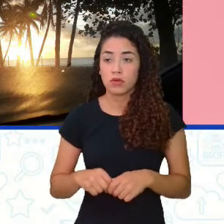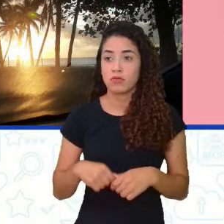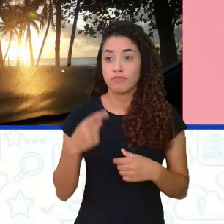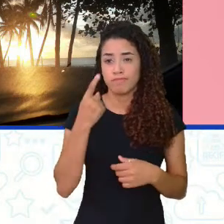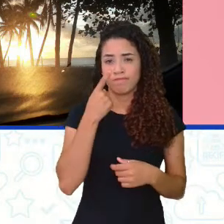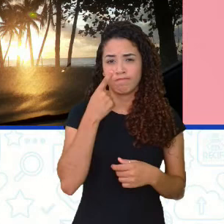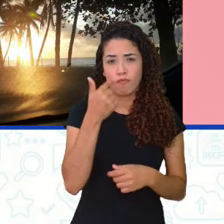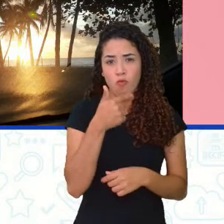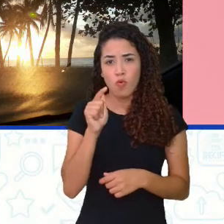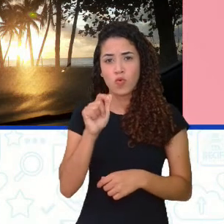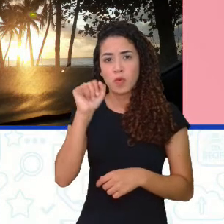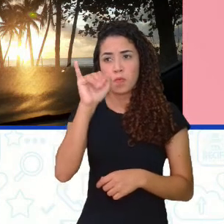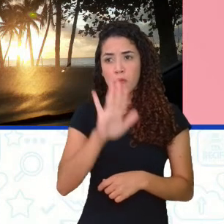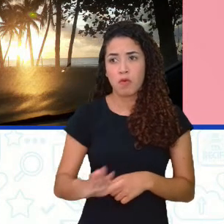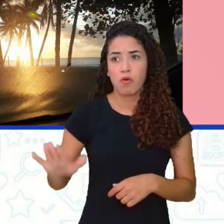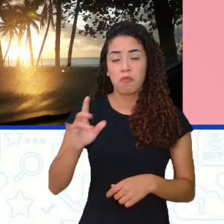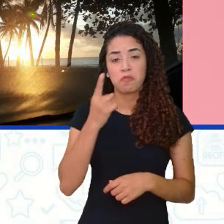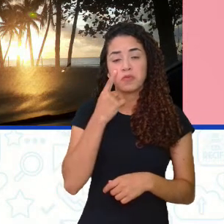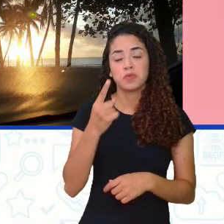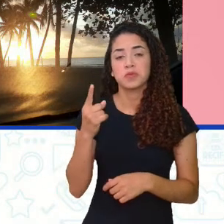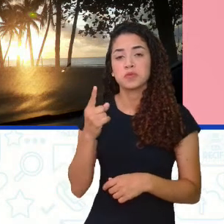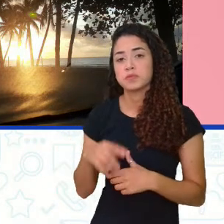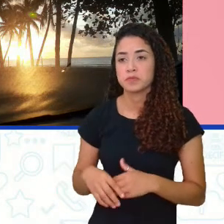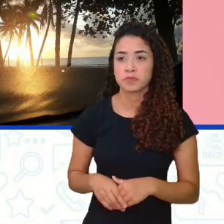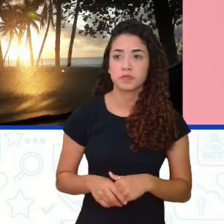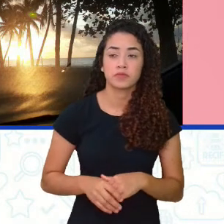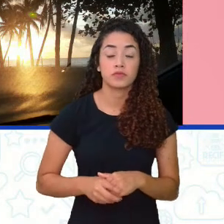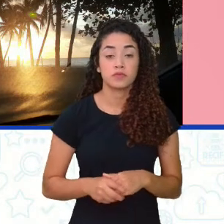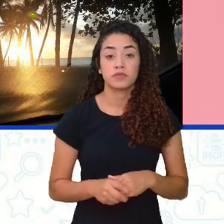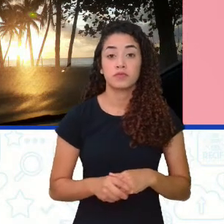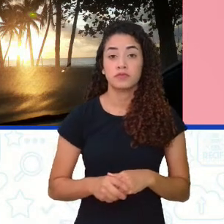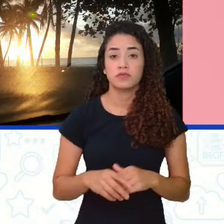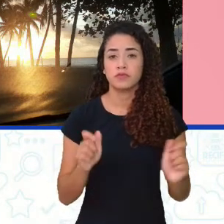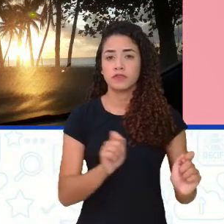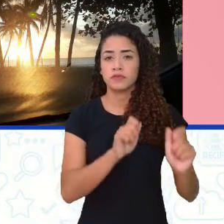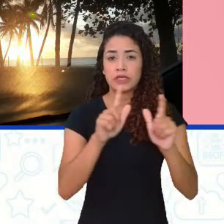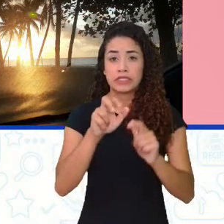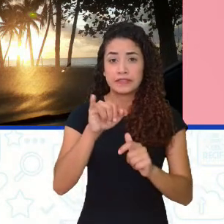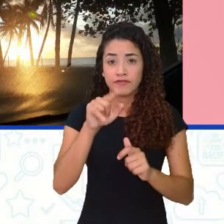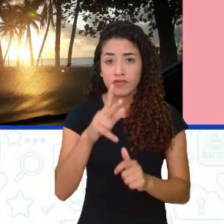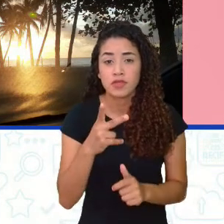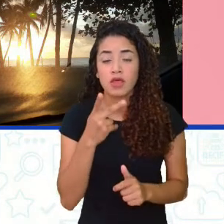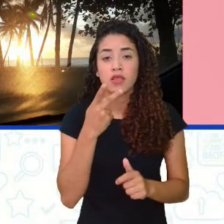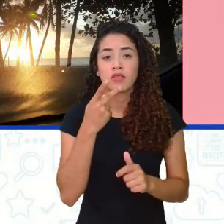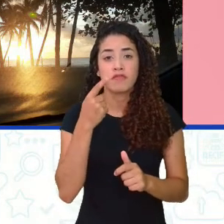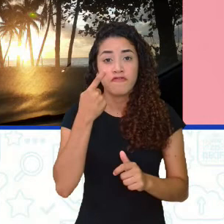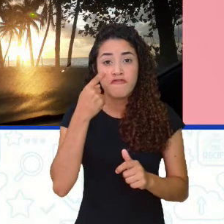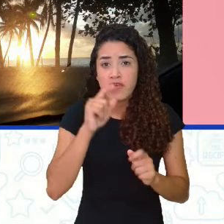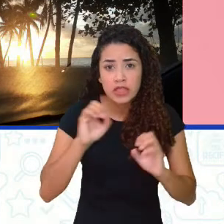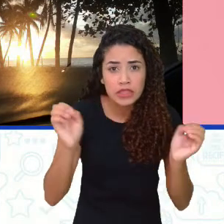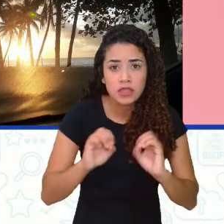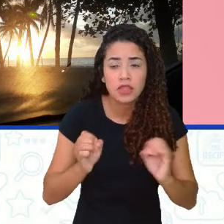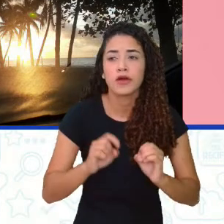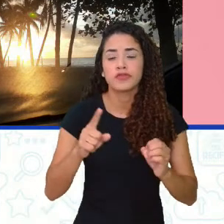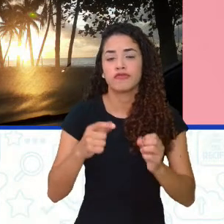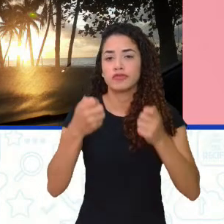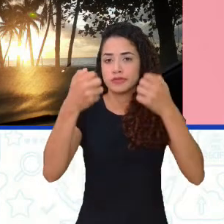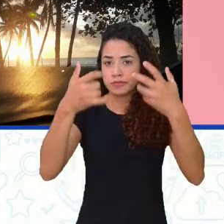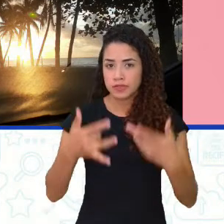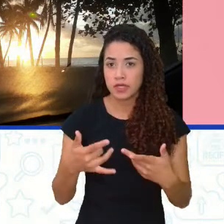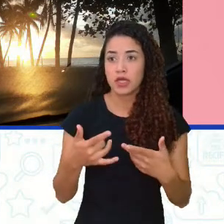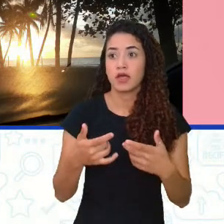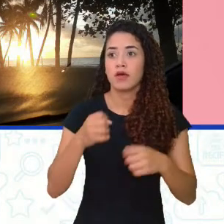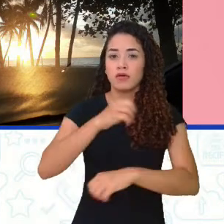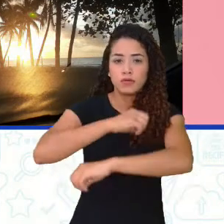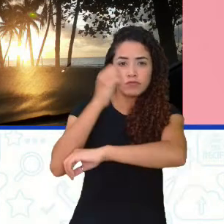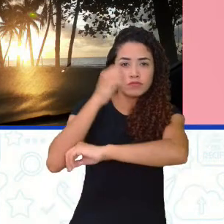imagem também que vocês devem estar vendo aqui na tela, e para quem não está vendo eu vou descrever, é o nascer do sol na praia de